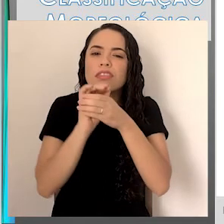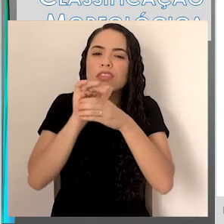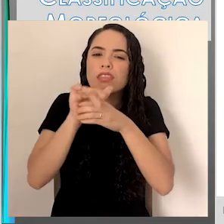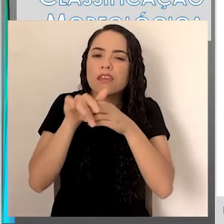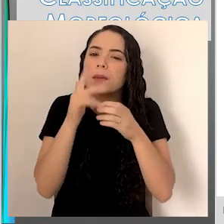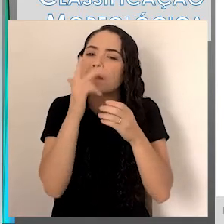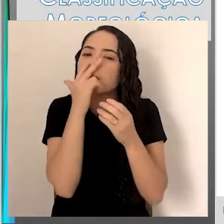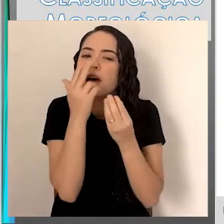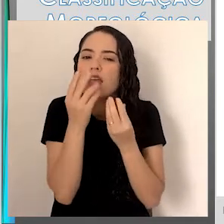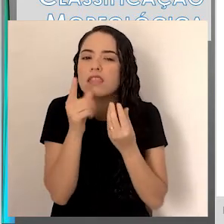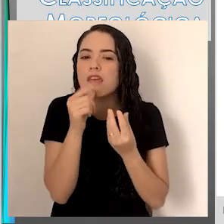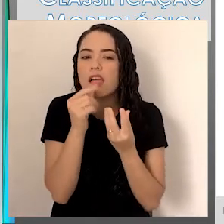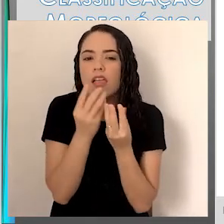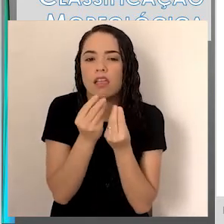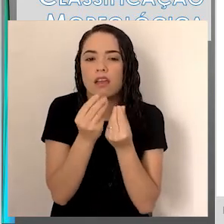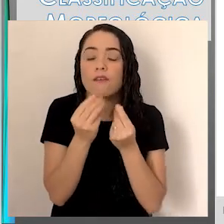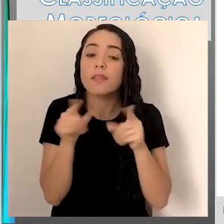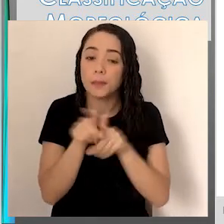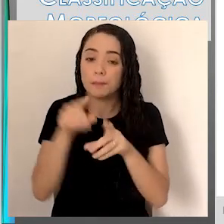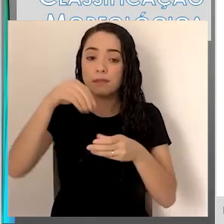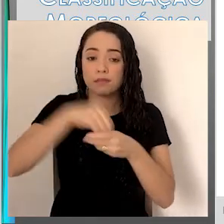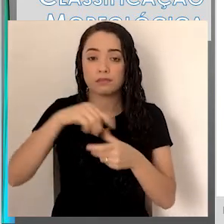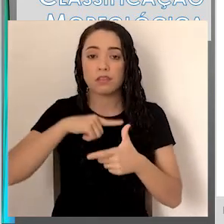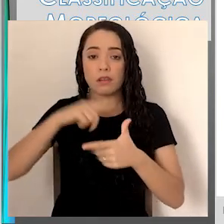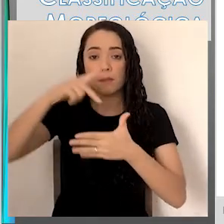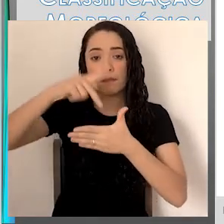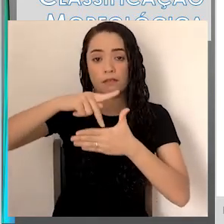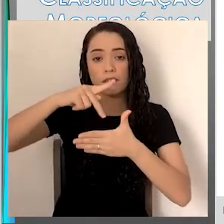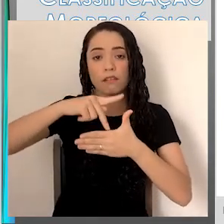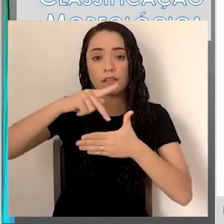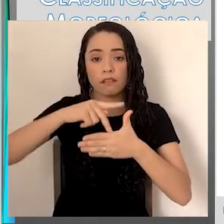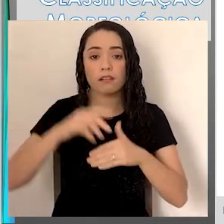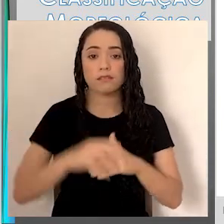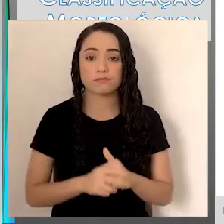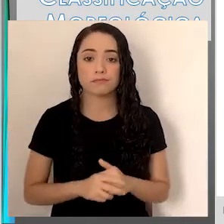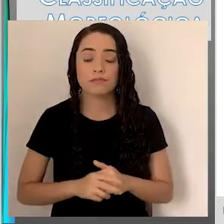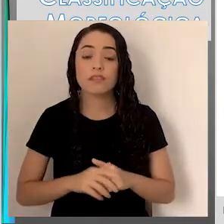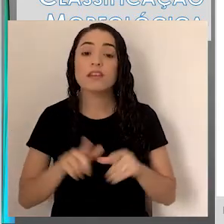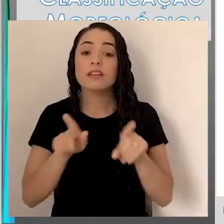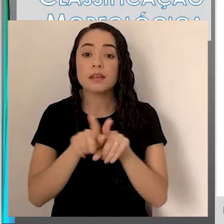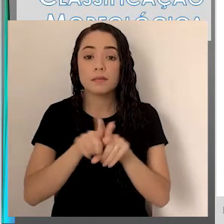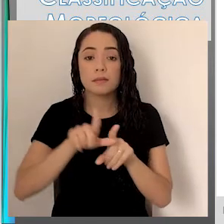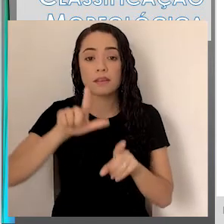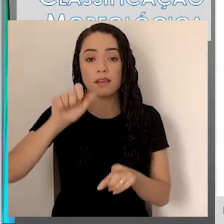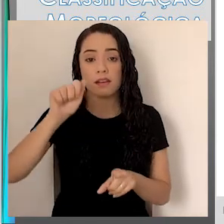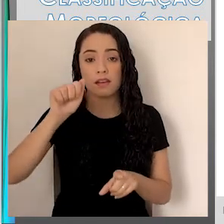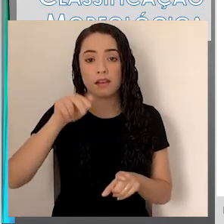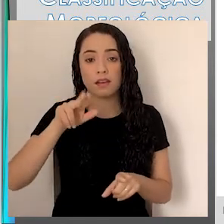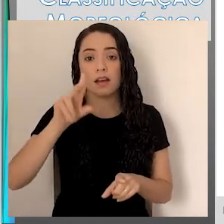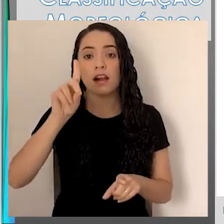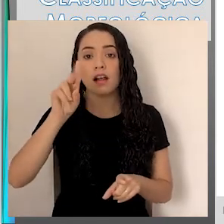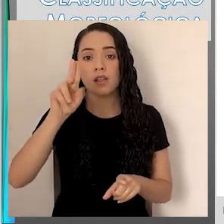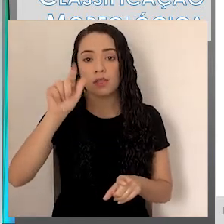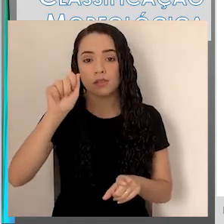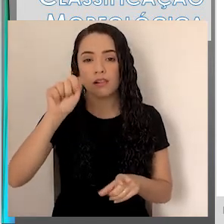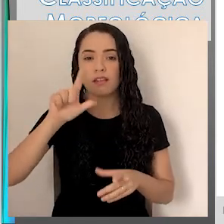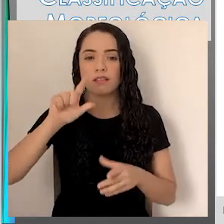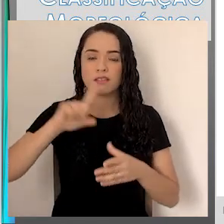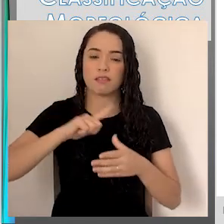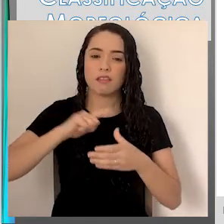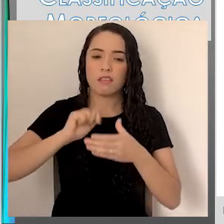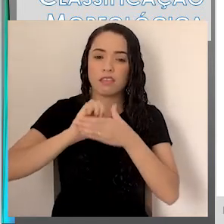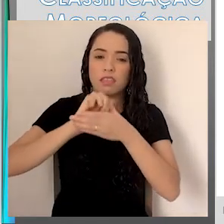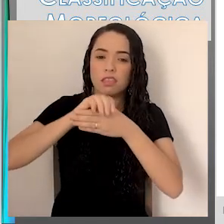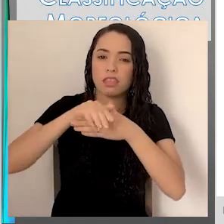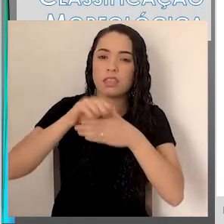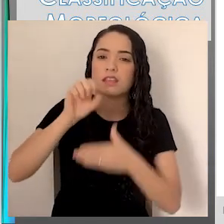é aquoso, contendo proteína. Assim, as glândulas desenvolvem processos de síntese, de acúmulo e